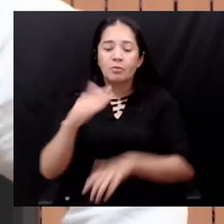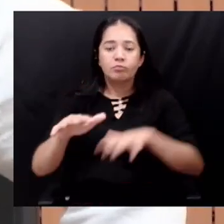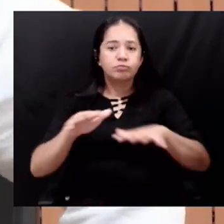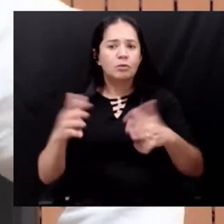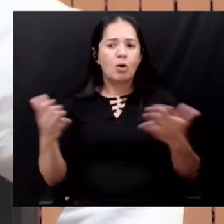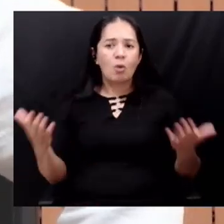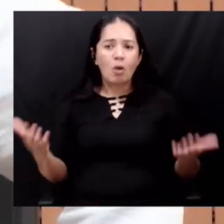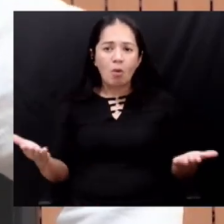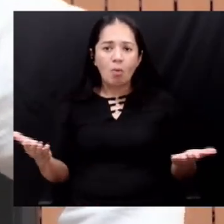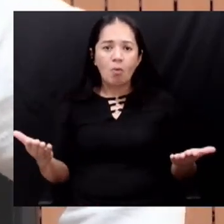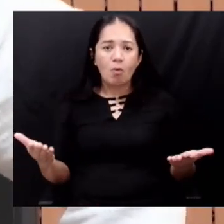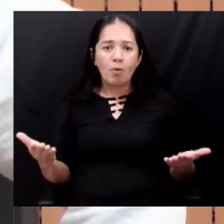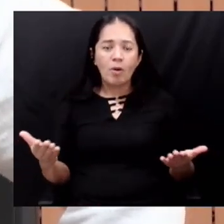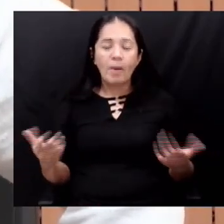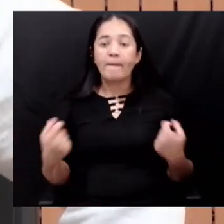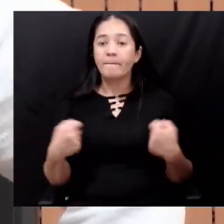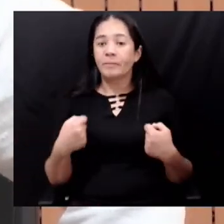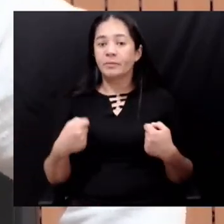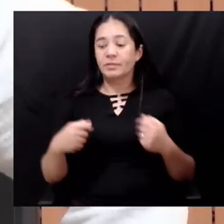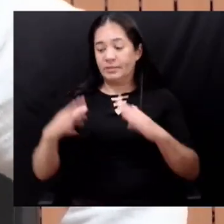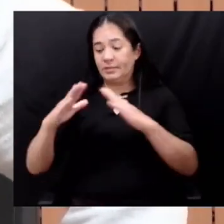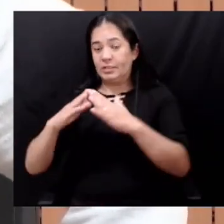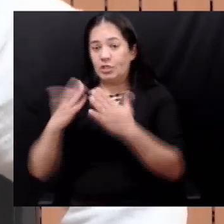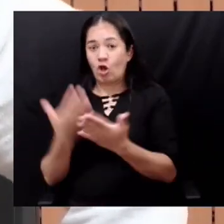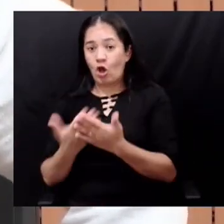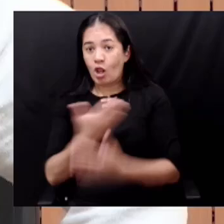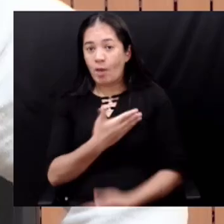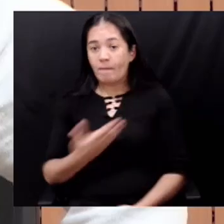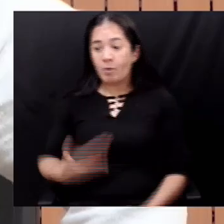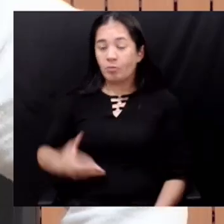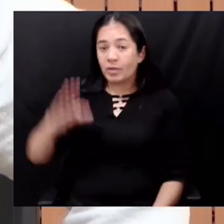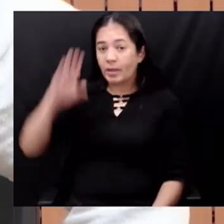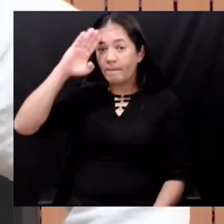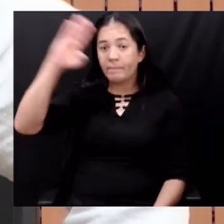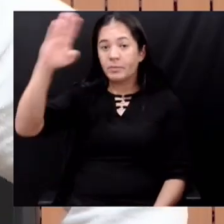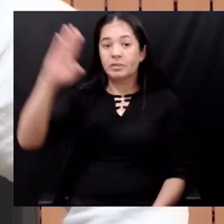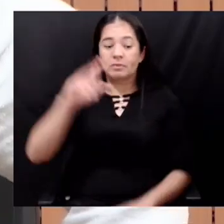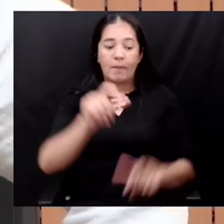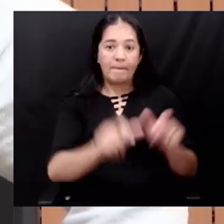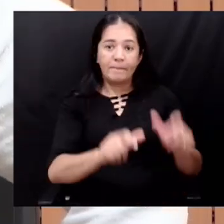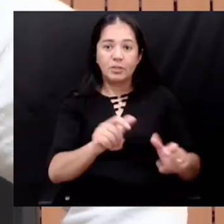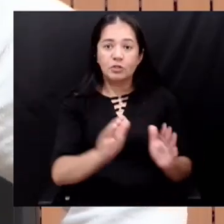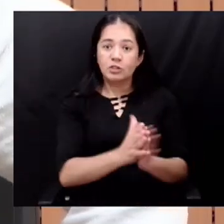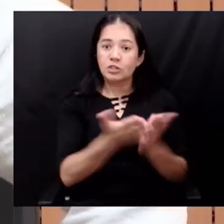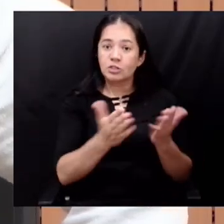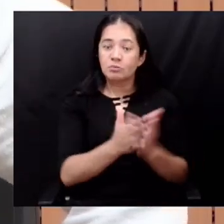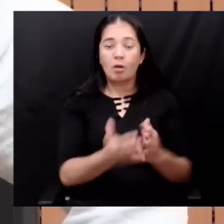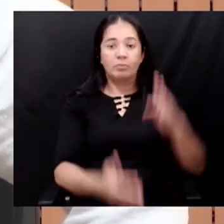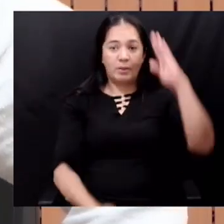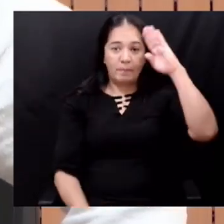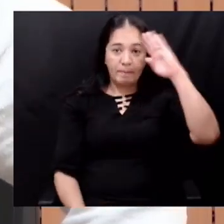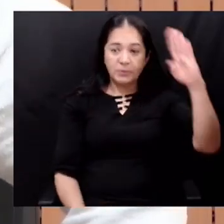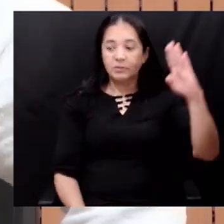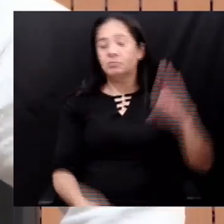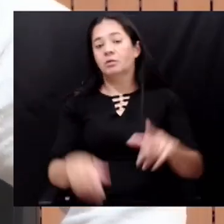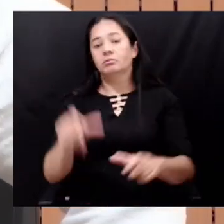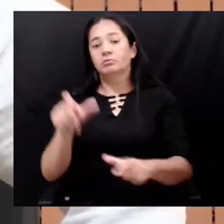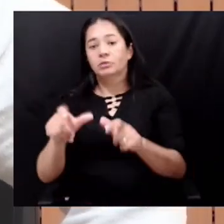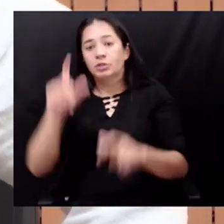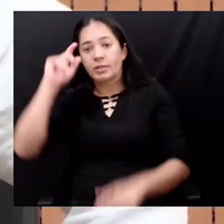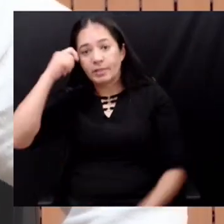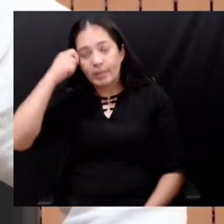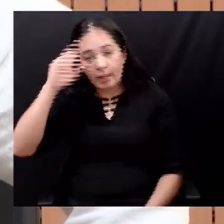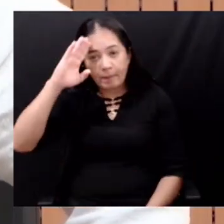estudantes de escola pública, priorizar pessoas de baixa renda, priorizar pessoas negras, priorizar